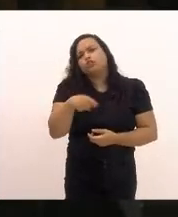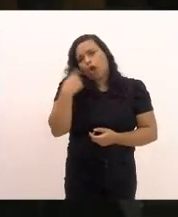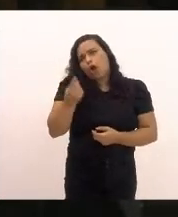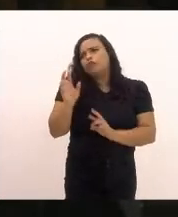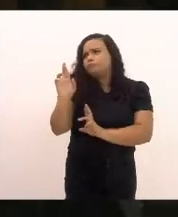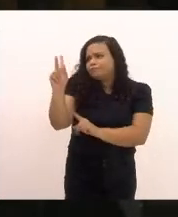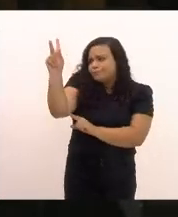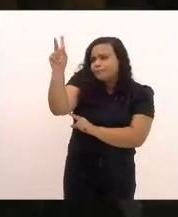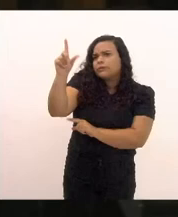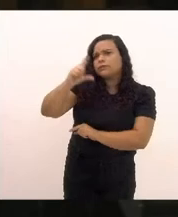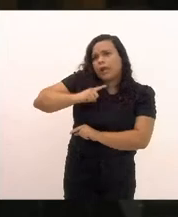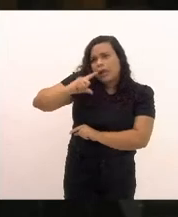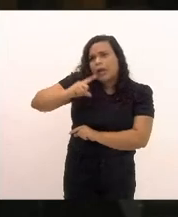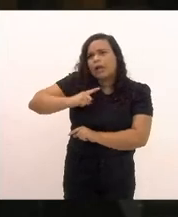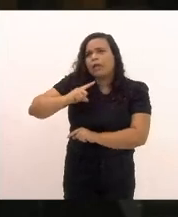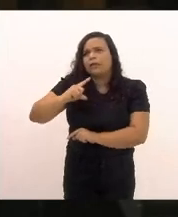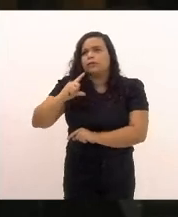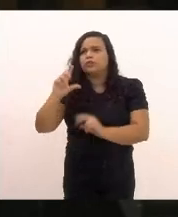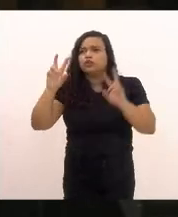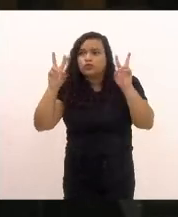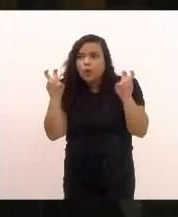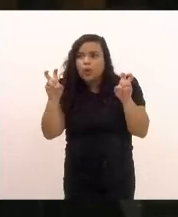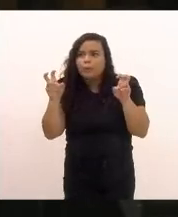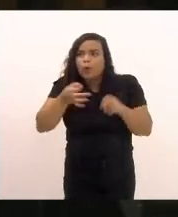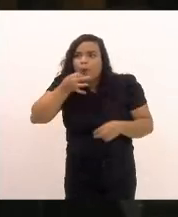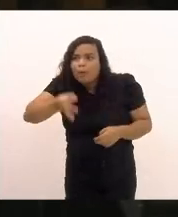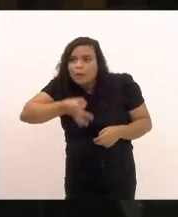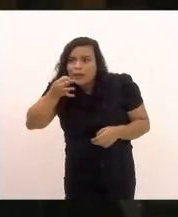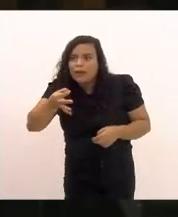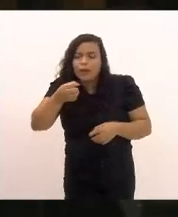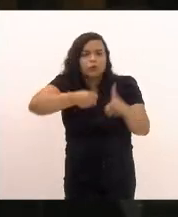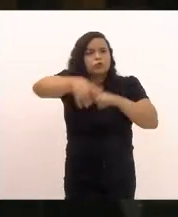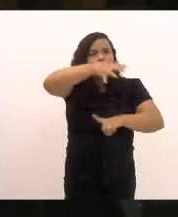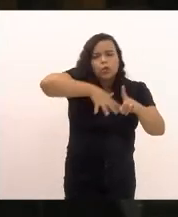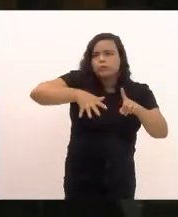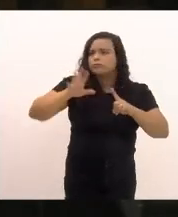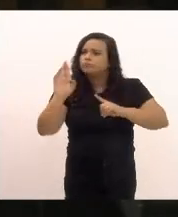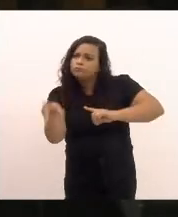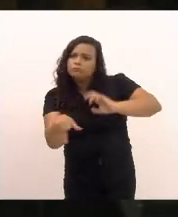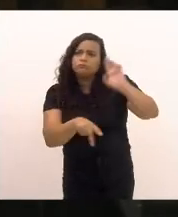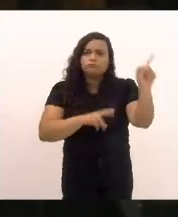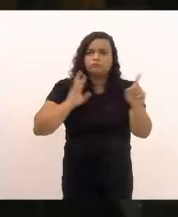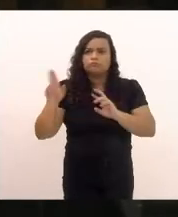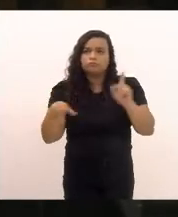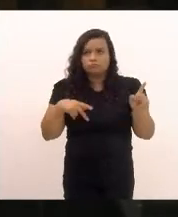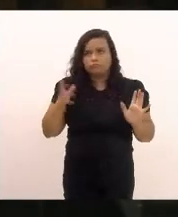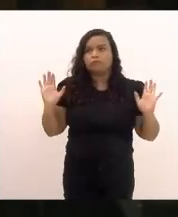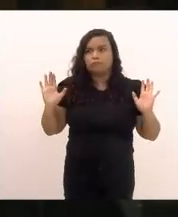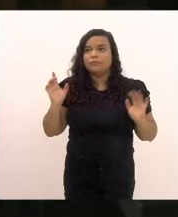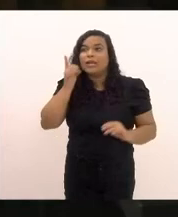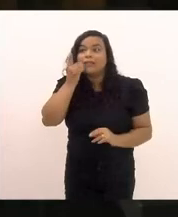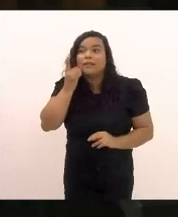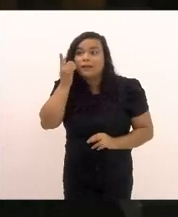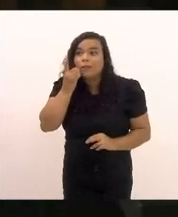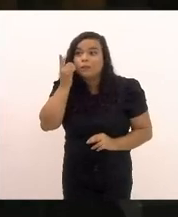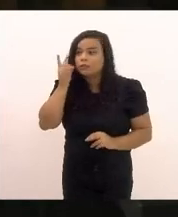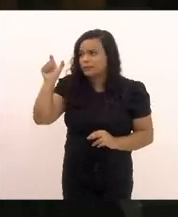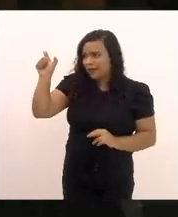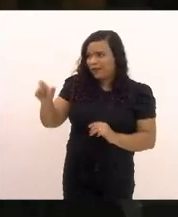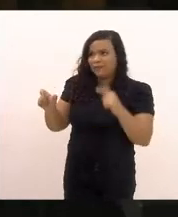diferenças profundas sobre a compreensão da nossa sociedade, trata-se de um homem cristão.